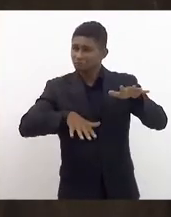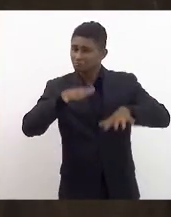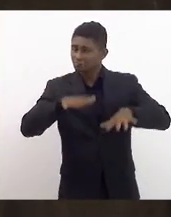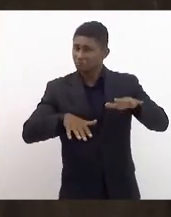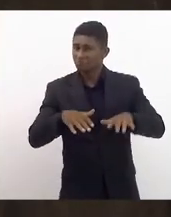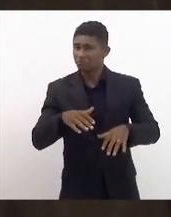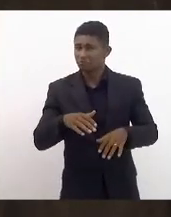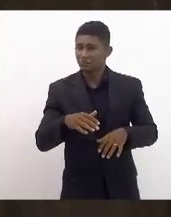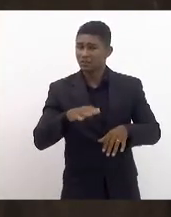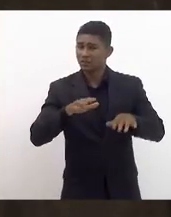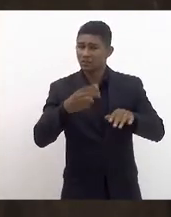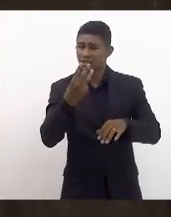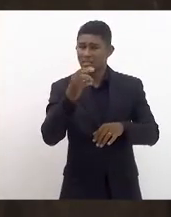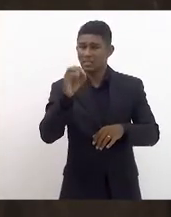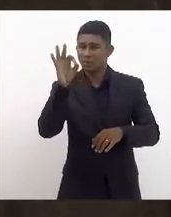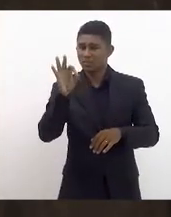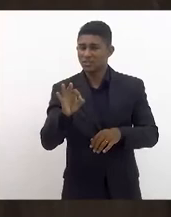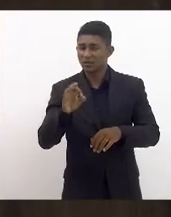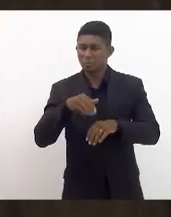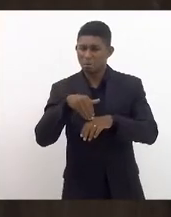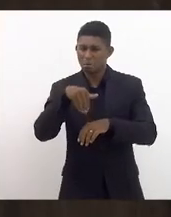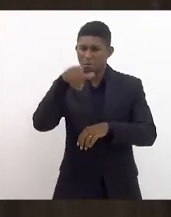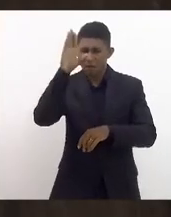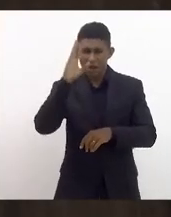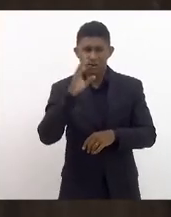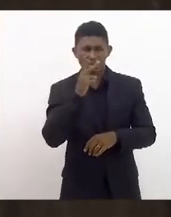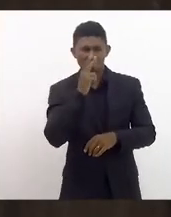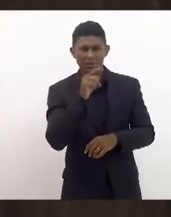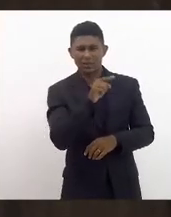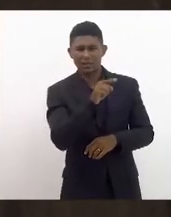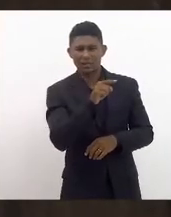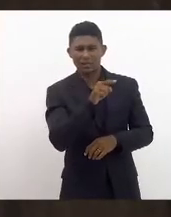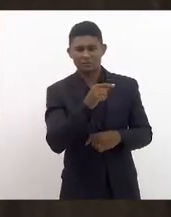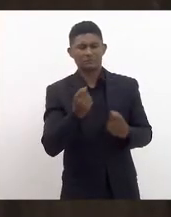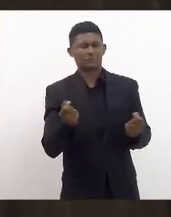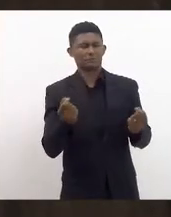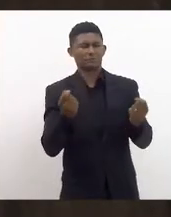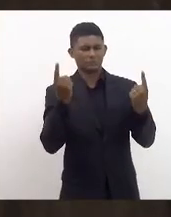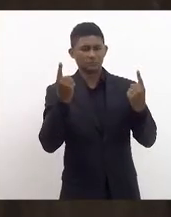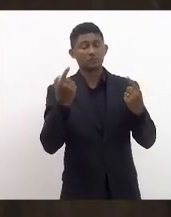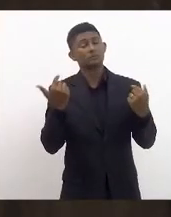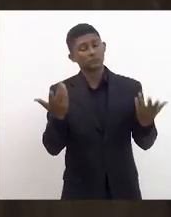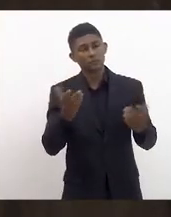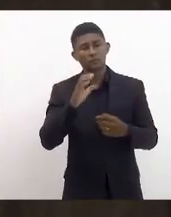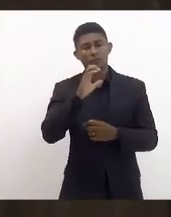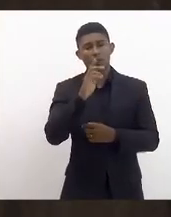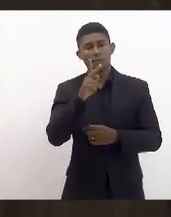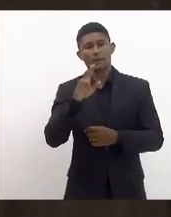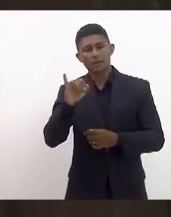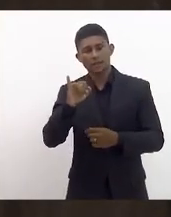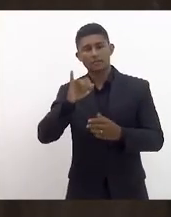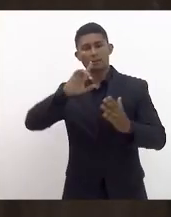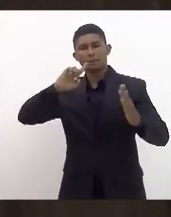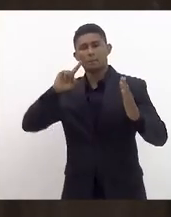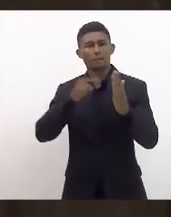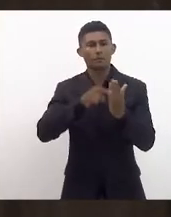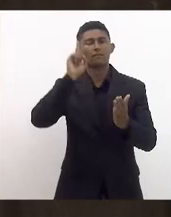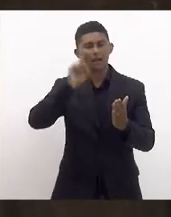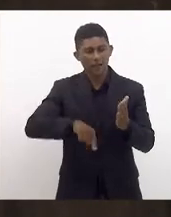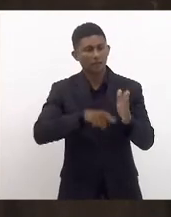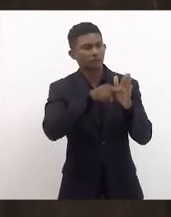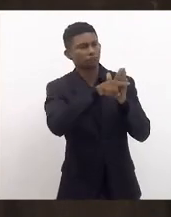30 pontos percentuais. E que o objetivo da CPI era fazer essa auditoria e fazer